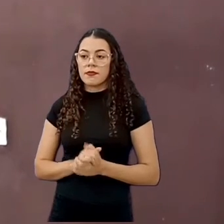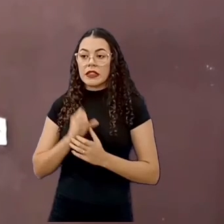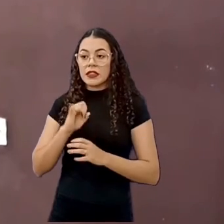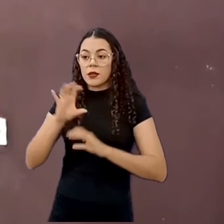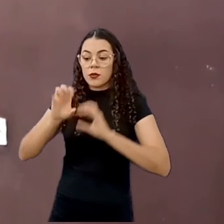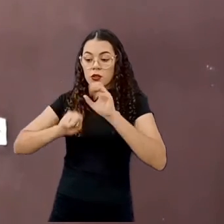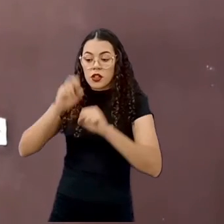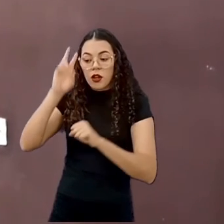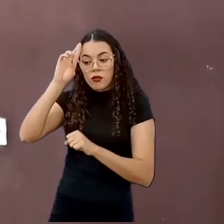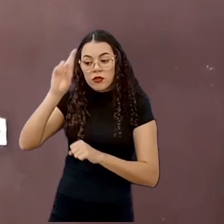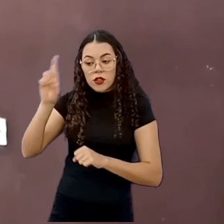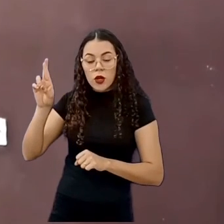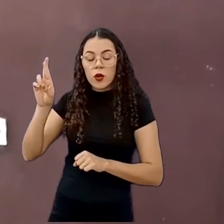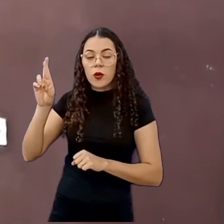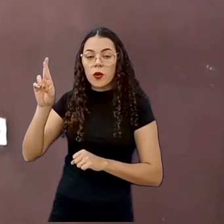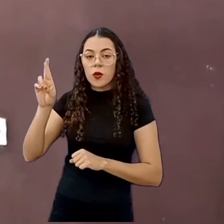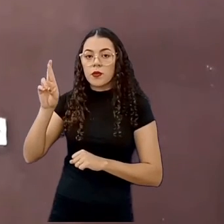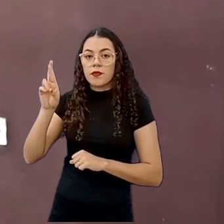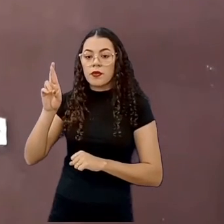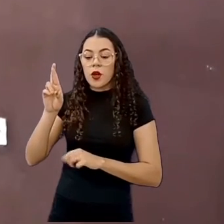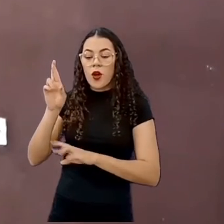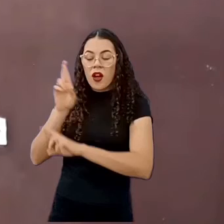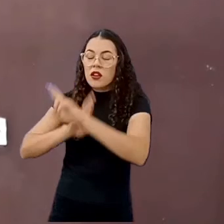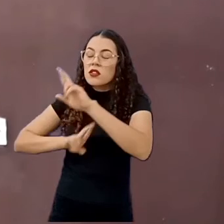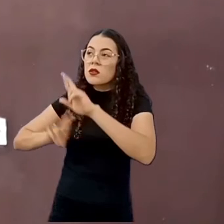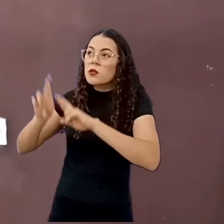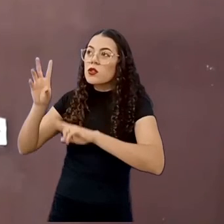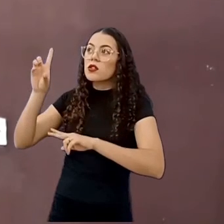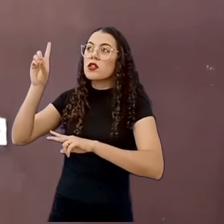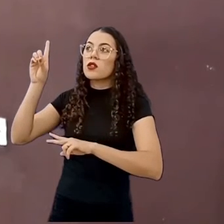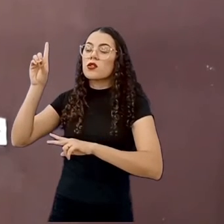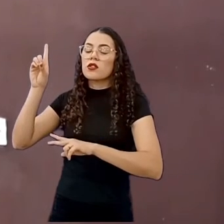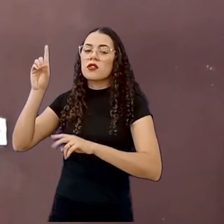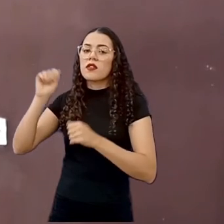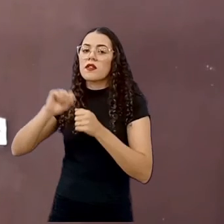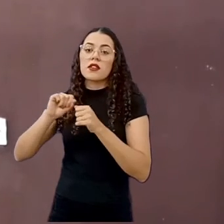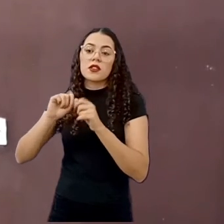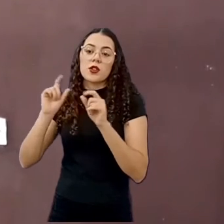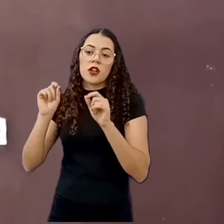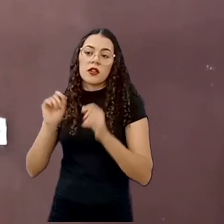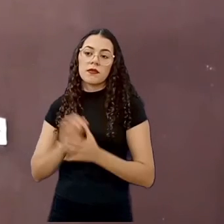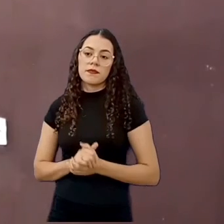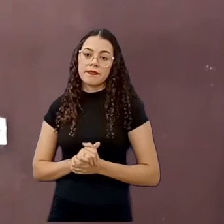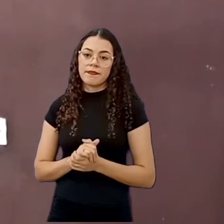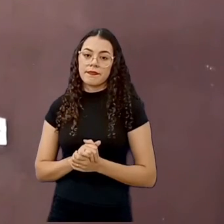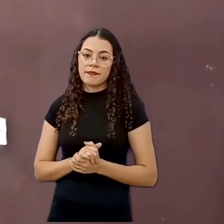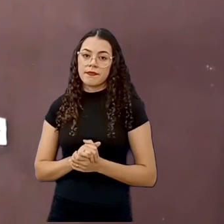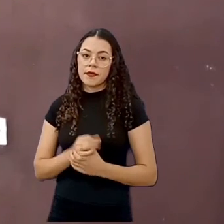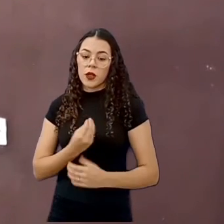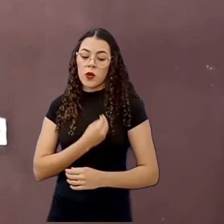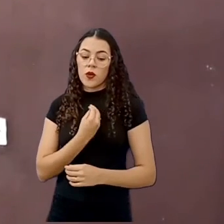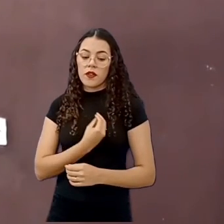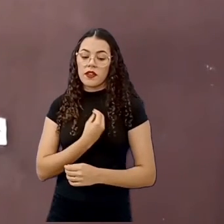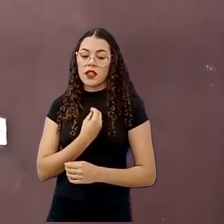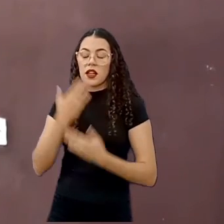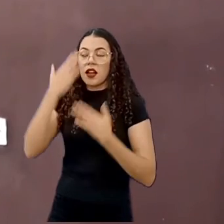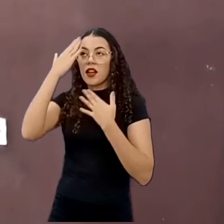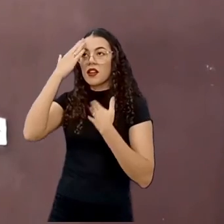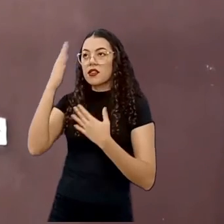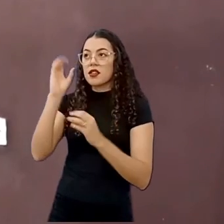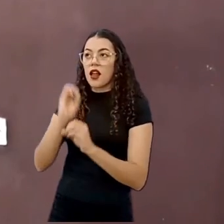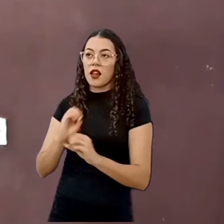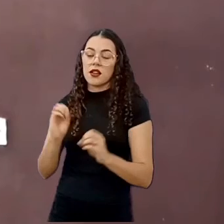o Senhor, o relacionamento com Deus, o que é que vai restar da gente? Uma vida de ingratidão,